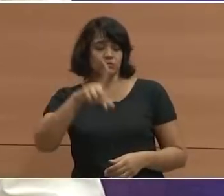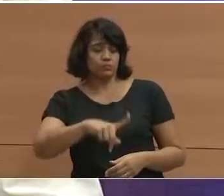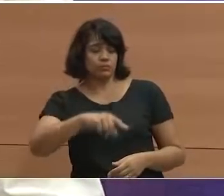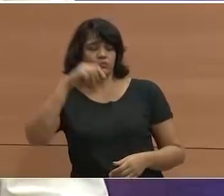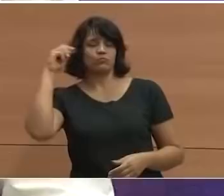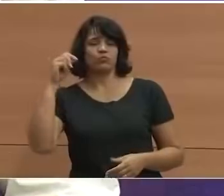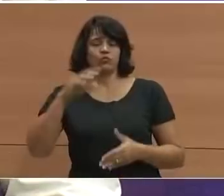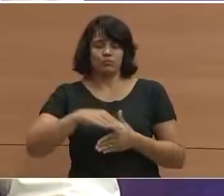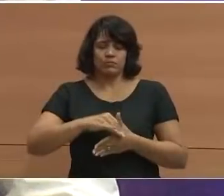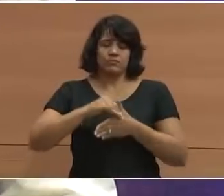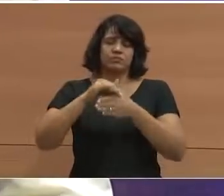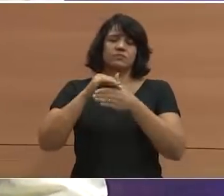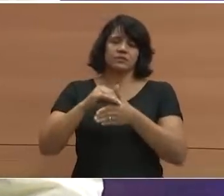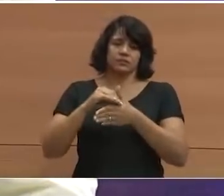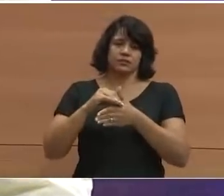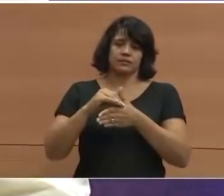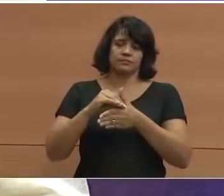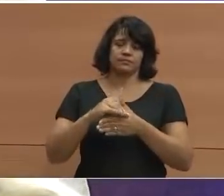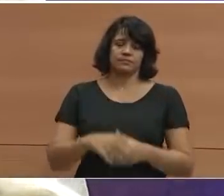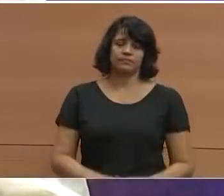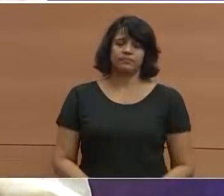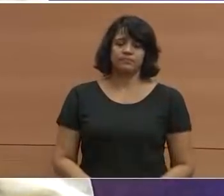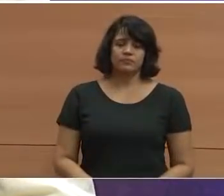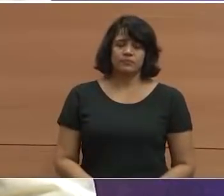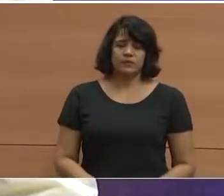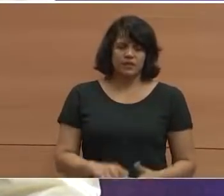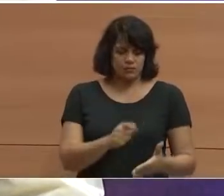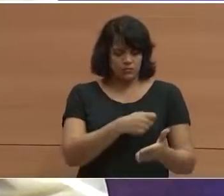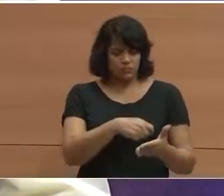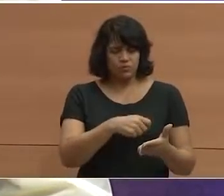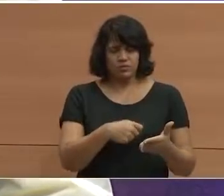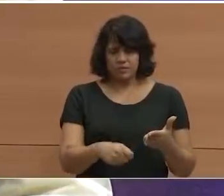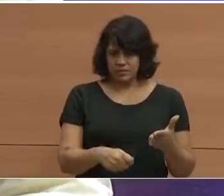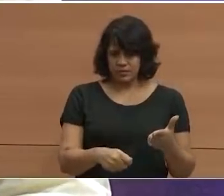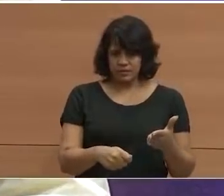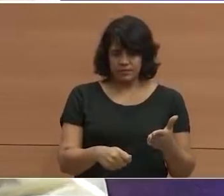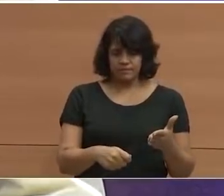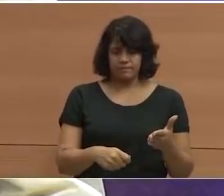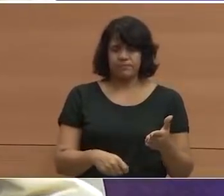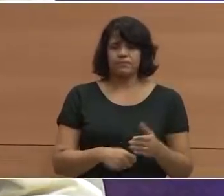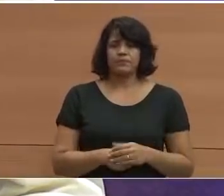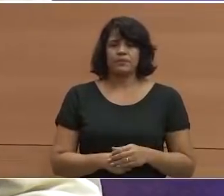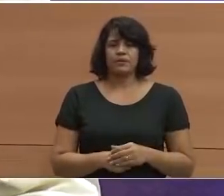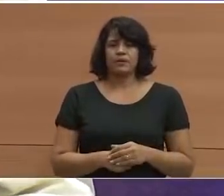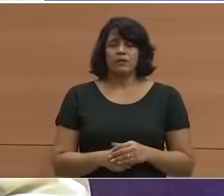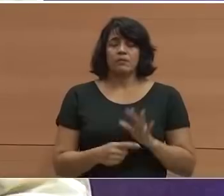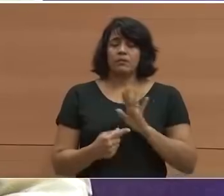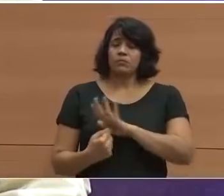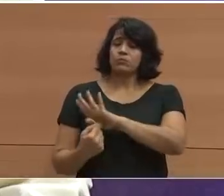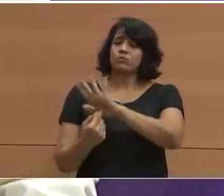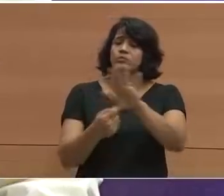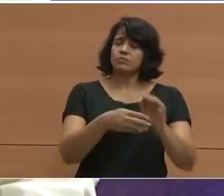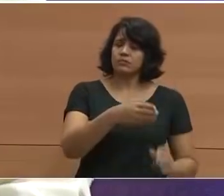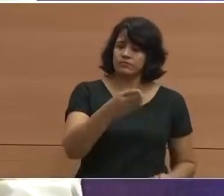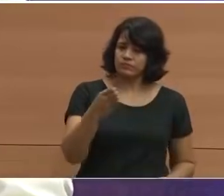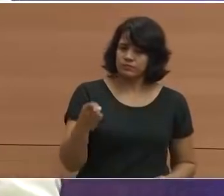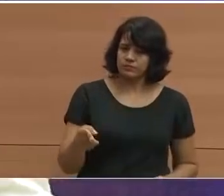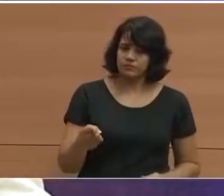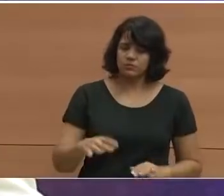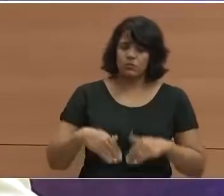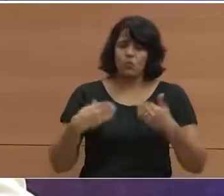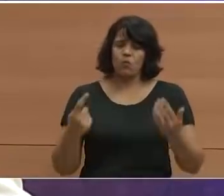estando ausente, para que estando presente não venha a usar de rigor, segundo